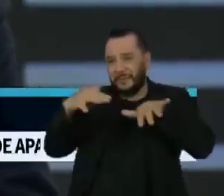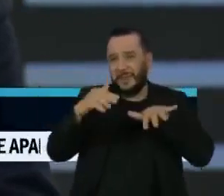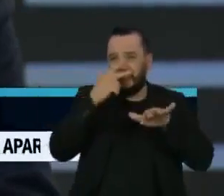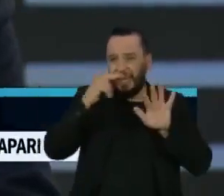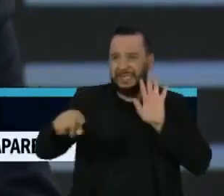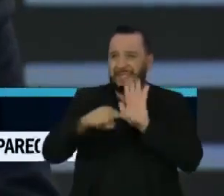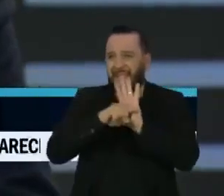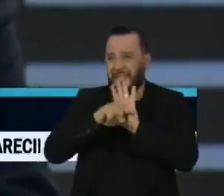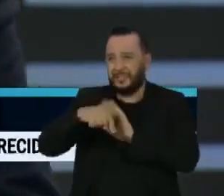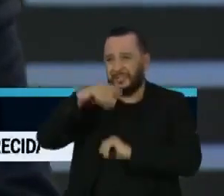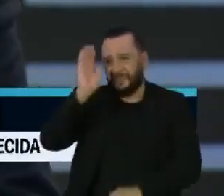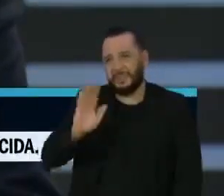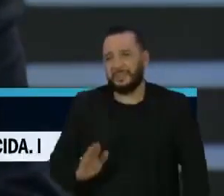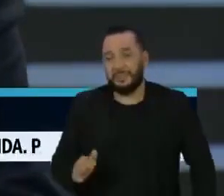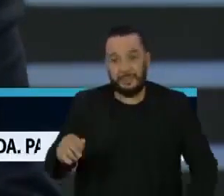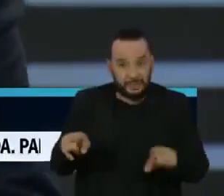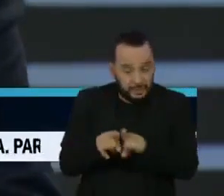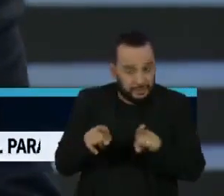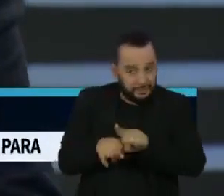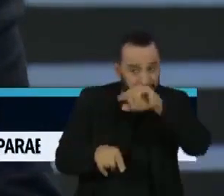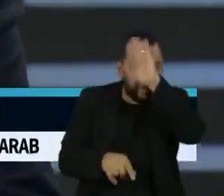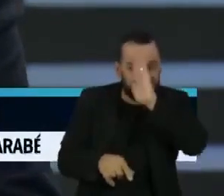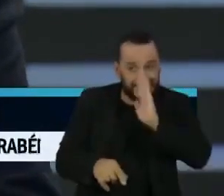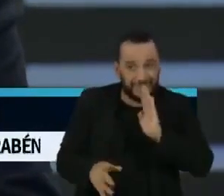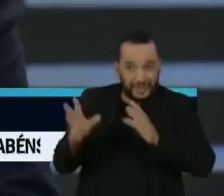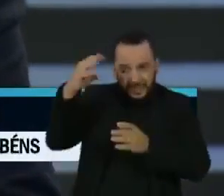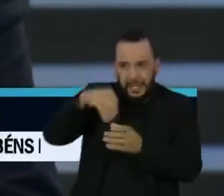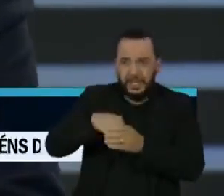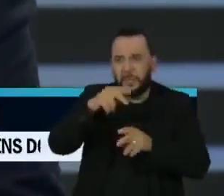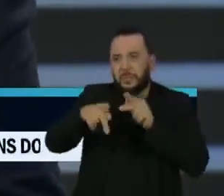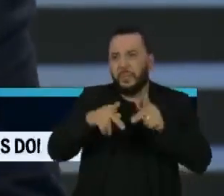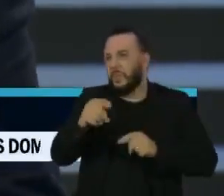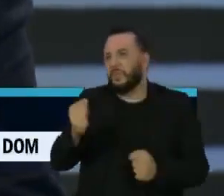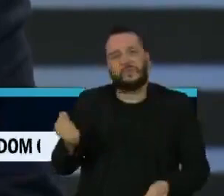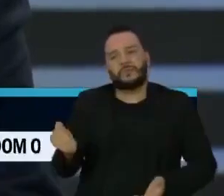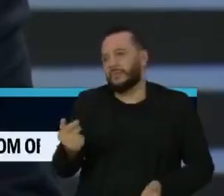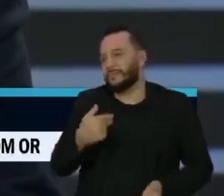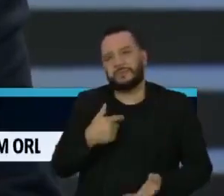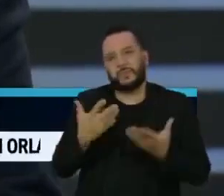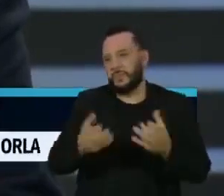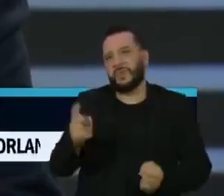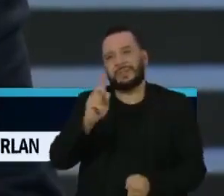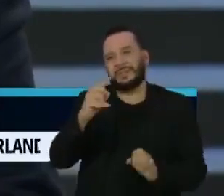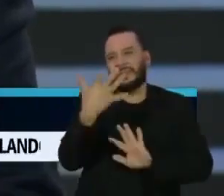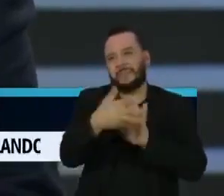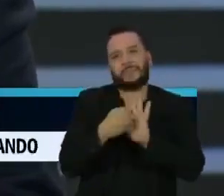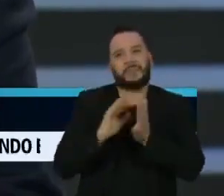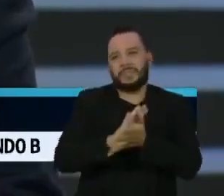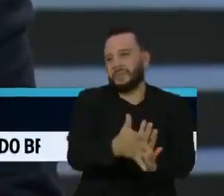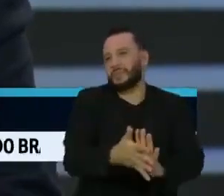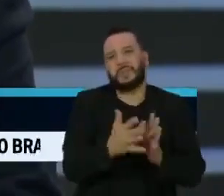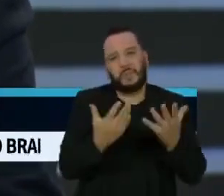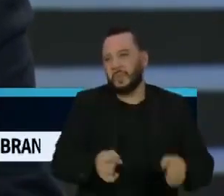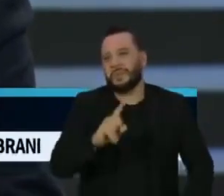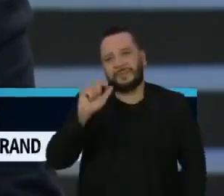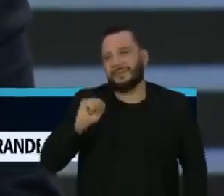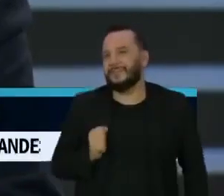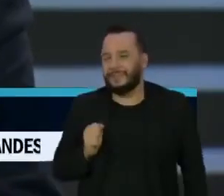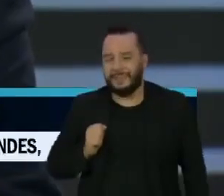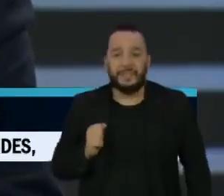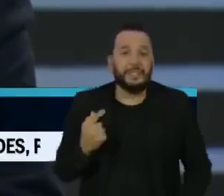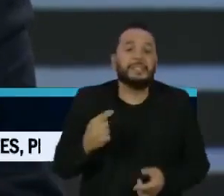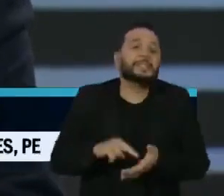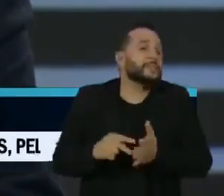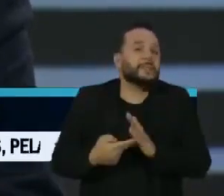negativa o Brasil ainda dentro do Brasil grande parte da população brasileira não está convencida dessa importância isso